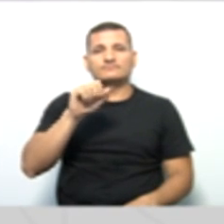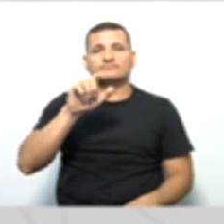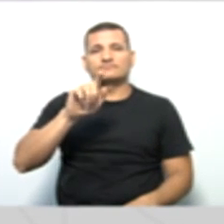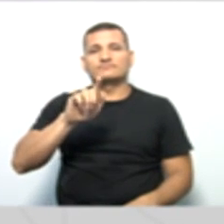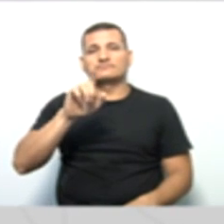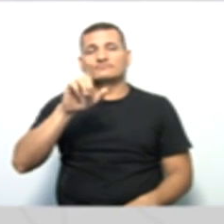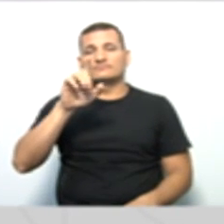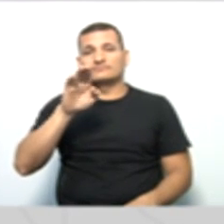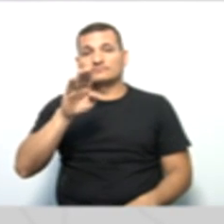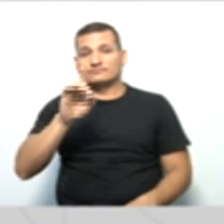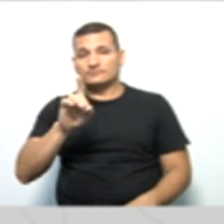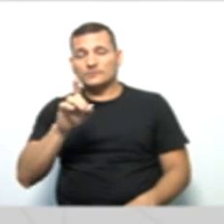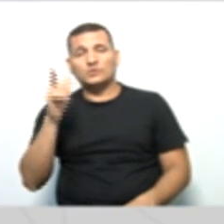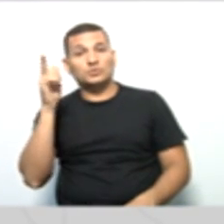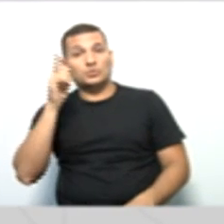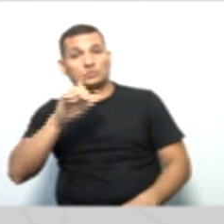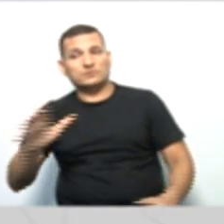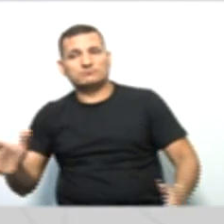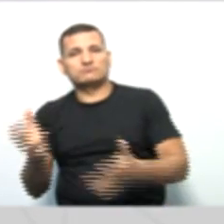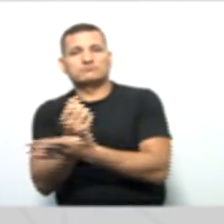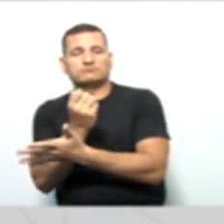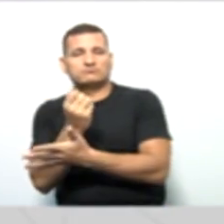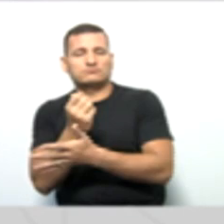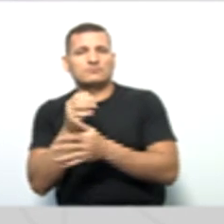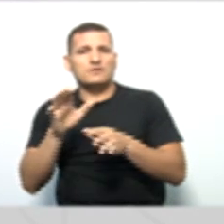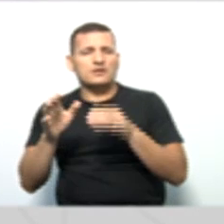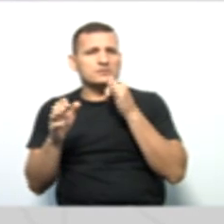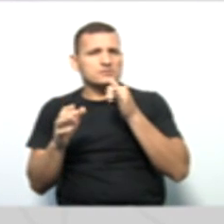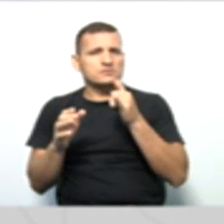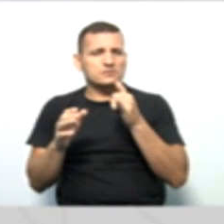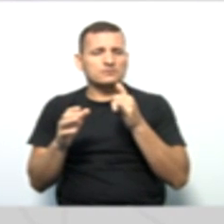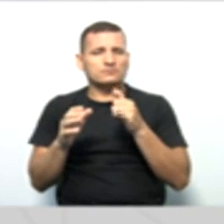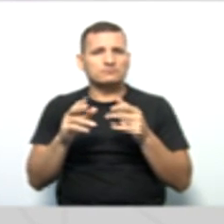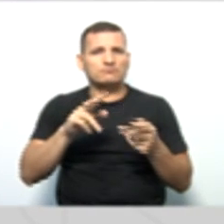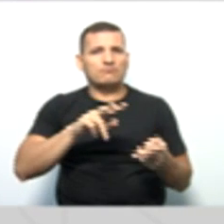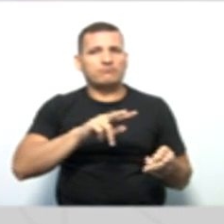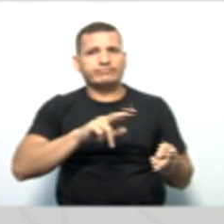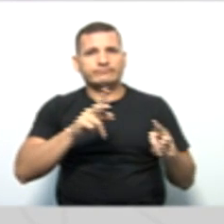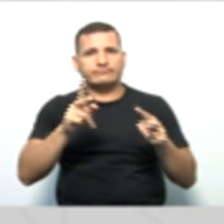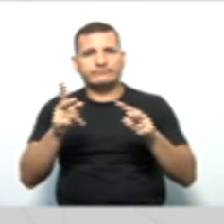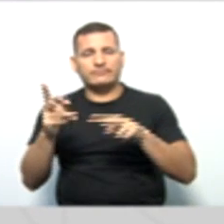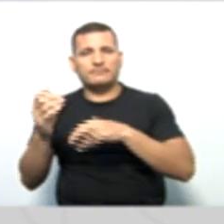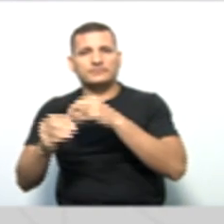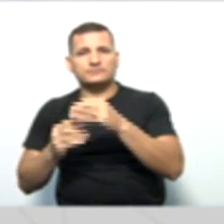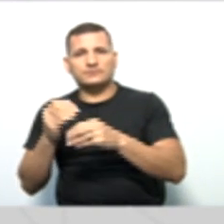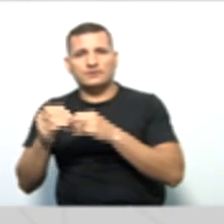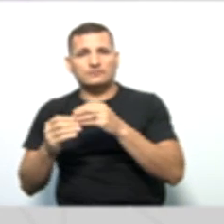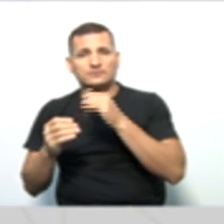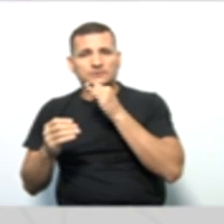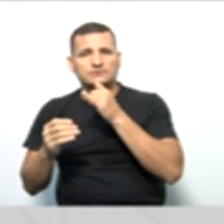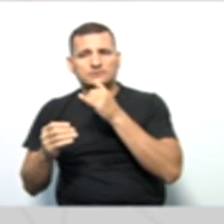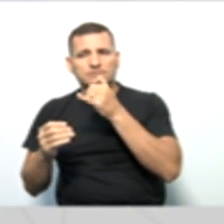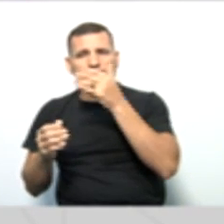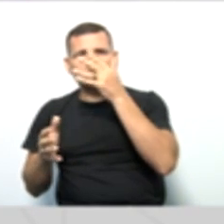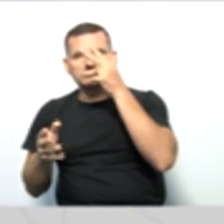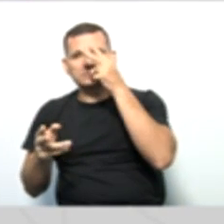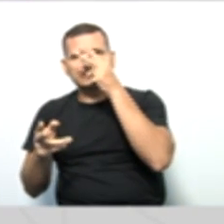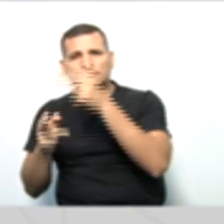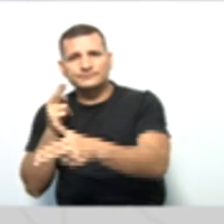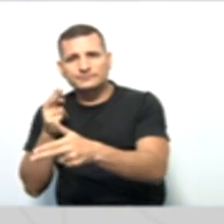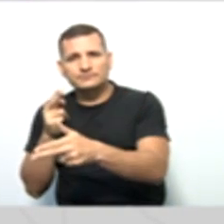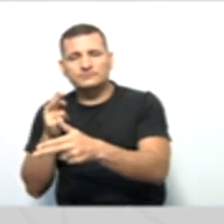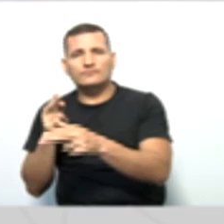as informações. Mas vai que eu estou tendo uma transação de banco de dados. O cliente interrompeu ali na hora de uma gravação ou de